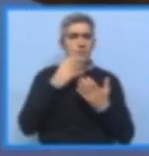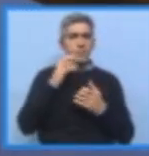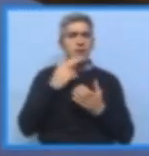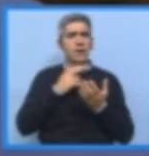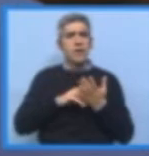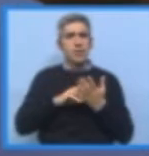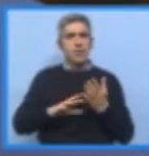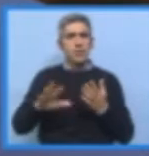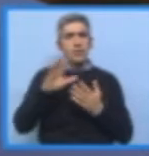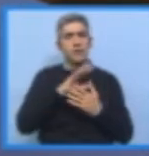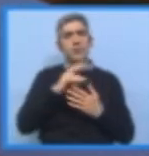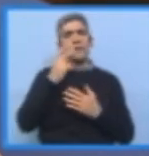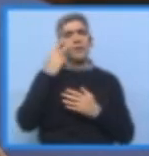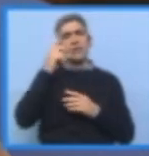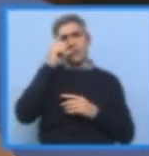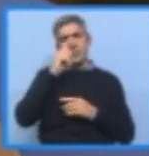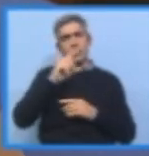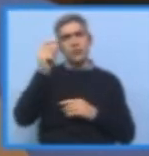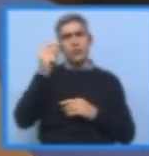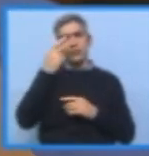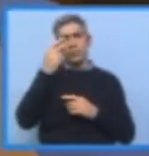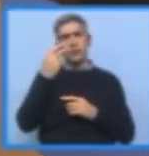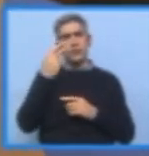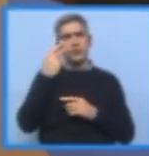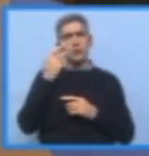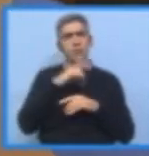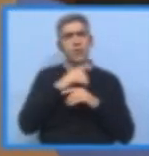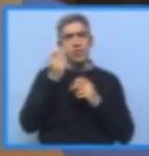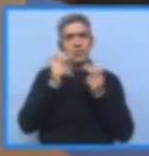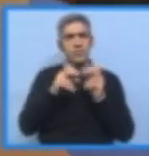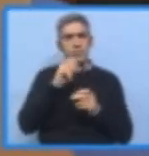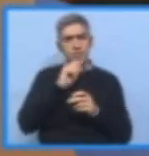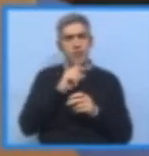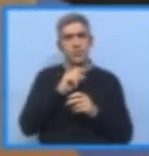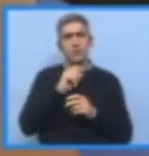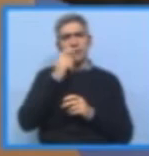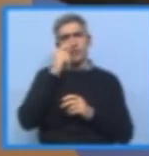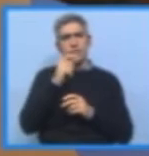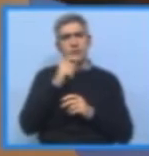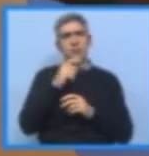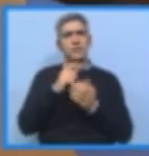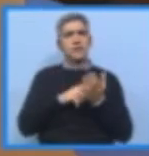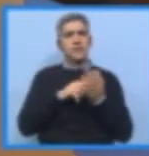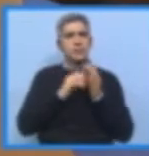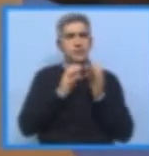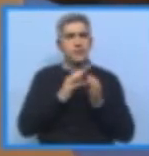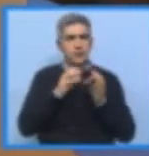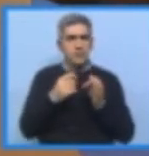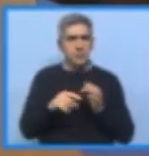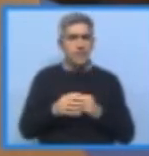Portanto, quanto maior for a longevidade, mais doenças padecerá o doente e mais necessidade de cuidados